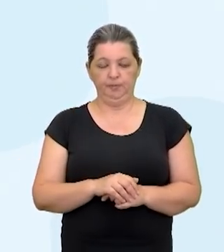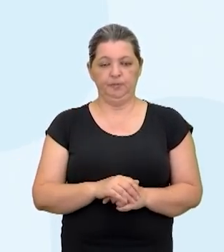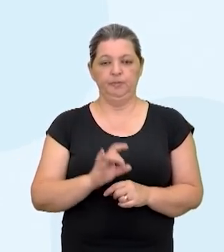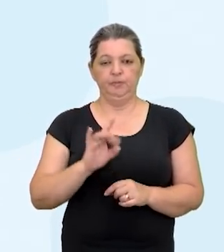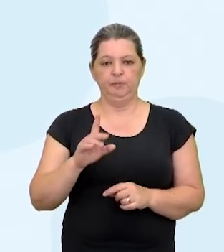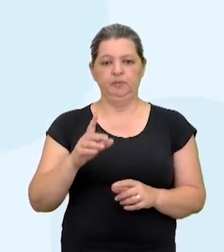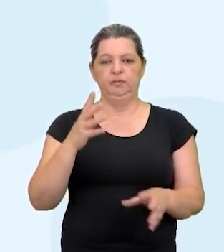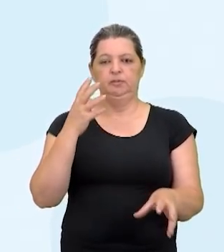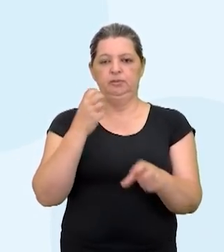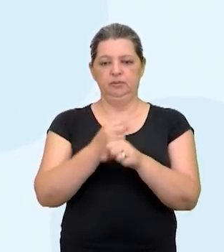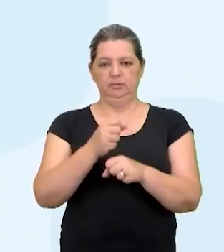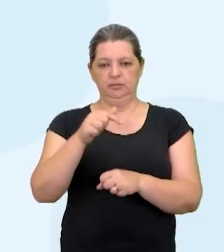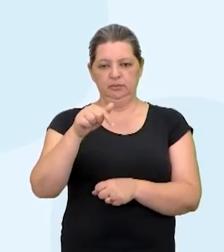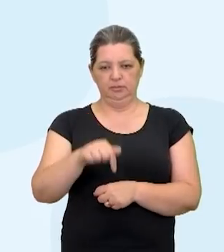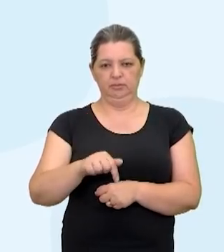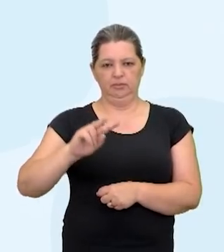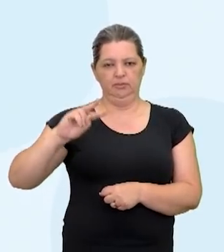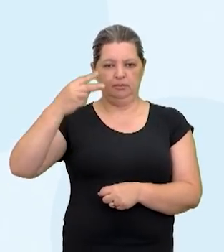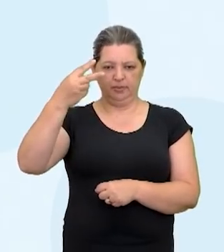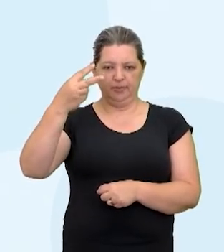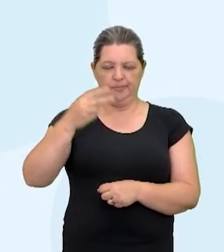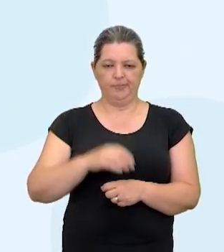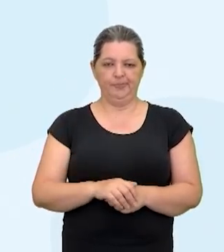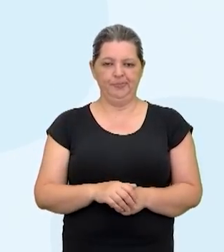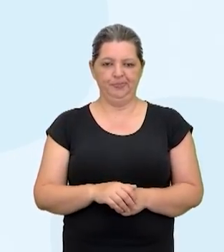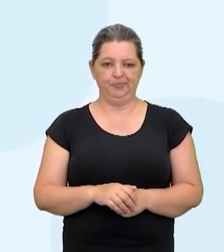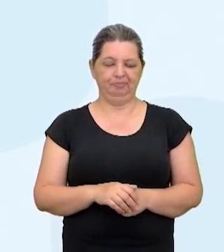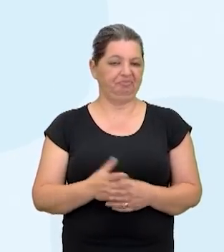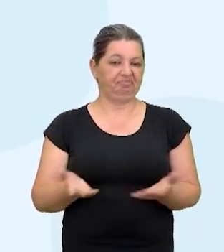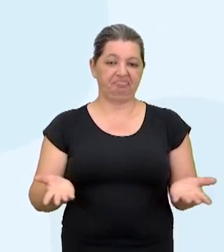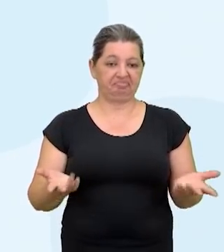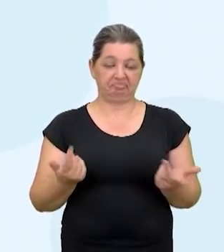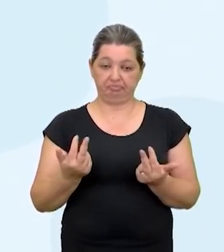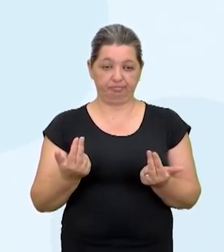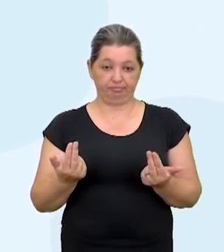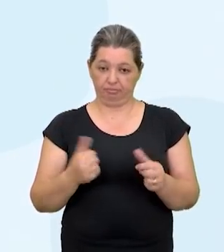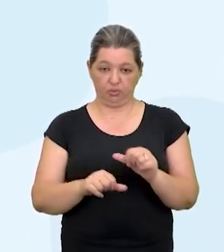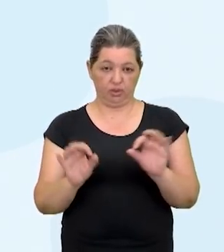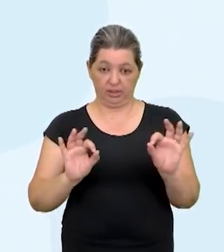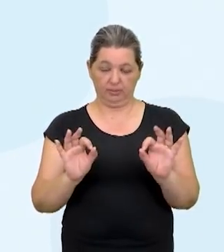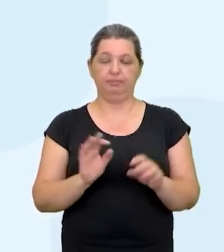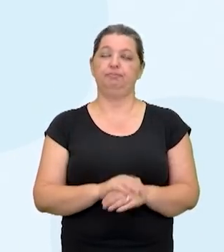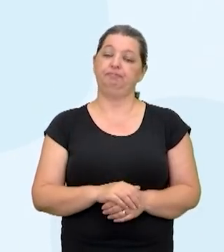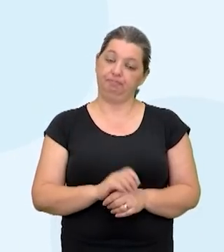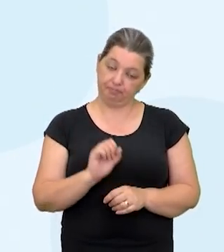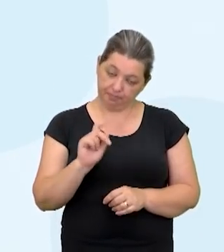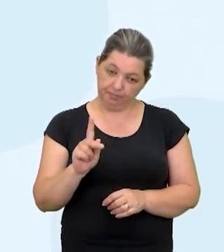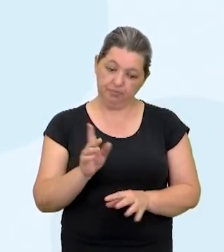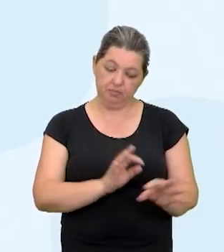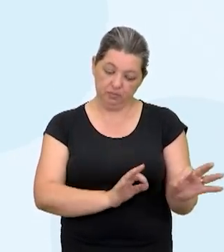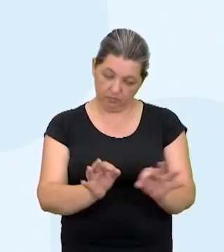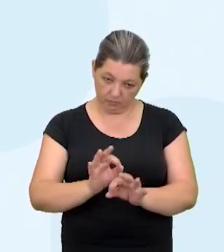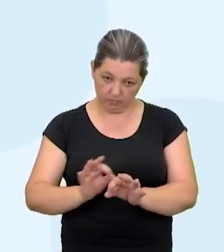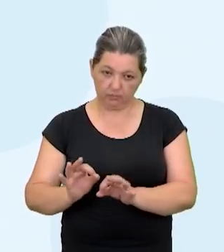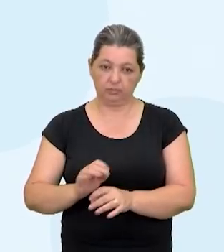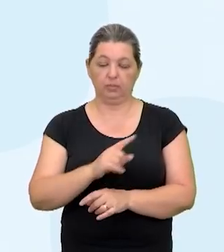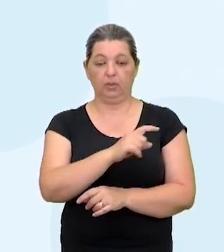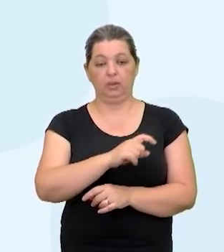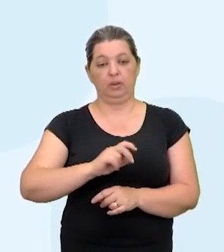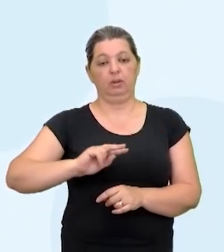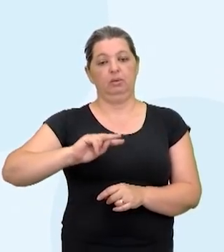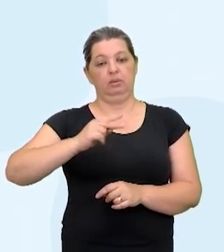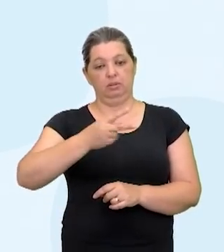o termo 7 elevado ao quadrado. Ah, não mudou nada, então, por enquanto? Não. Então, vou lá, vou arrumar, ó.